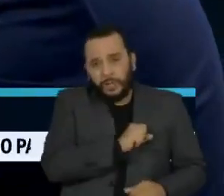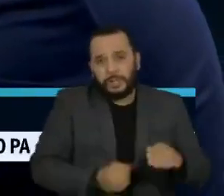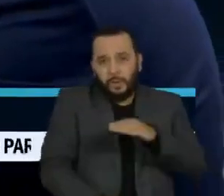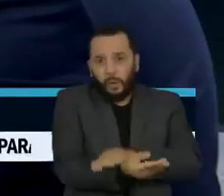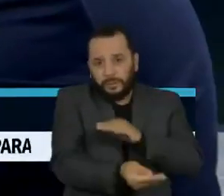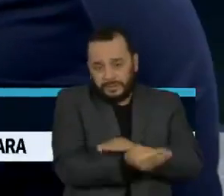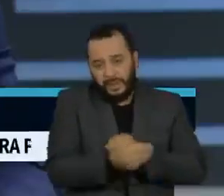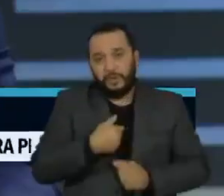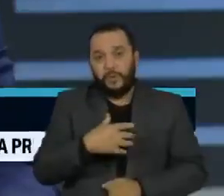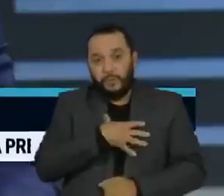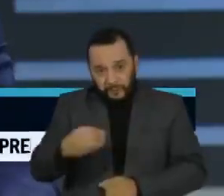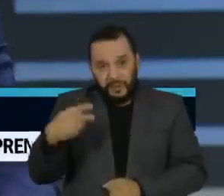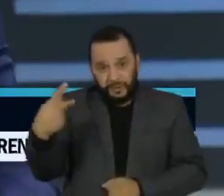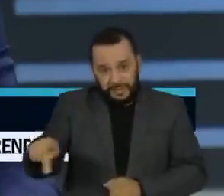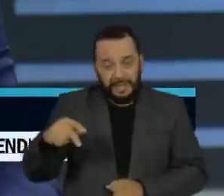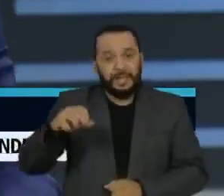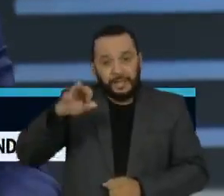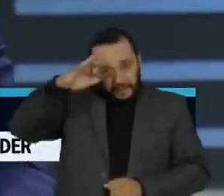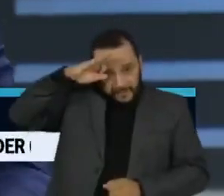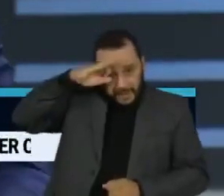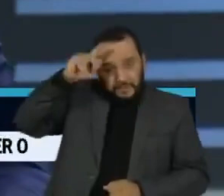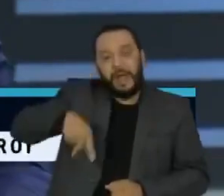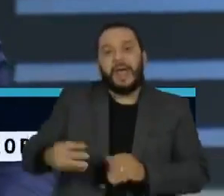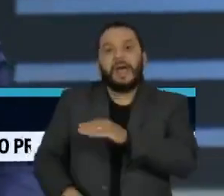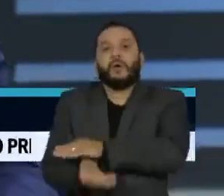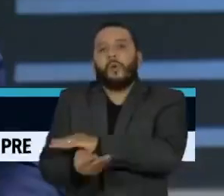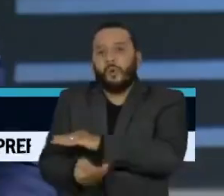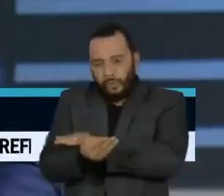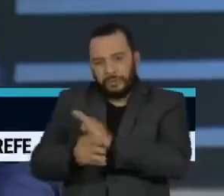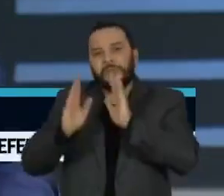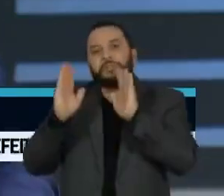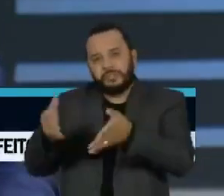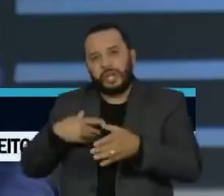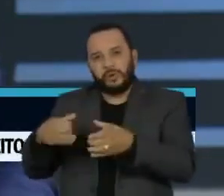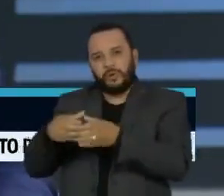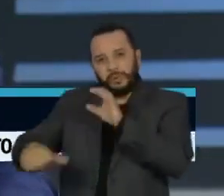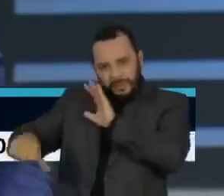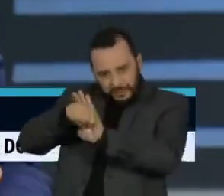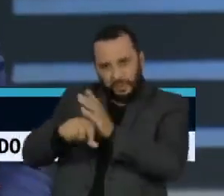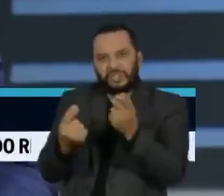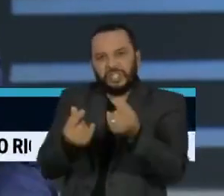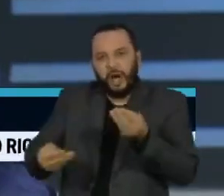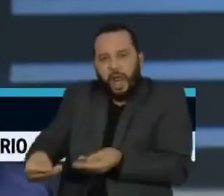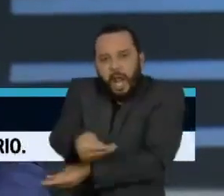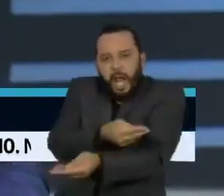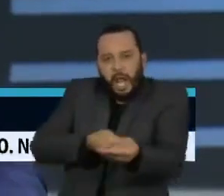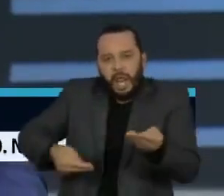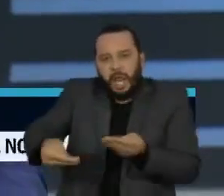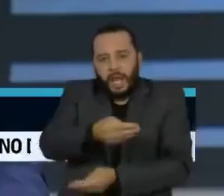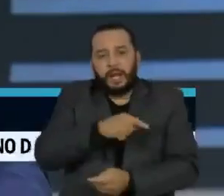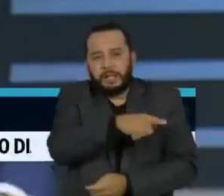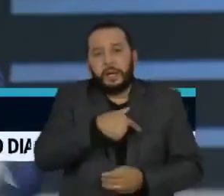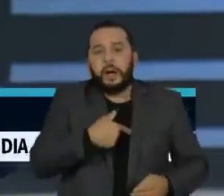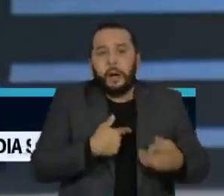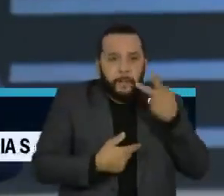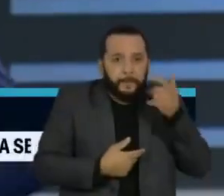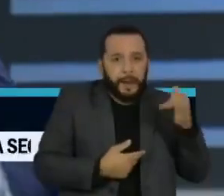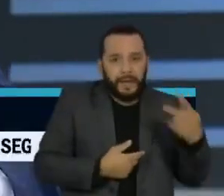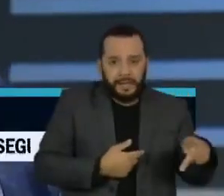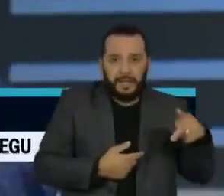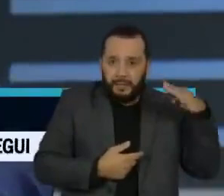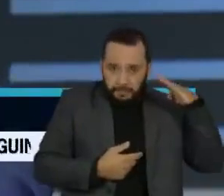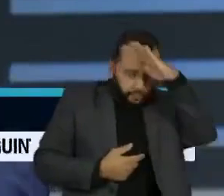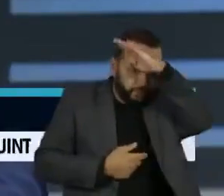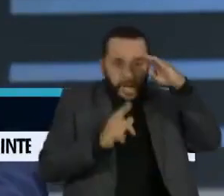corrupção o filho dele Flávio é corrupto né Peculato organização criminosa e lavagem de dinheiro que o pai é o chefe da organização criminosa